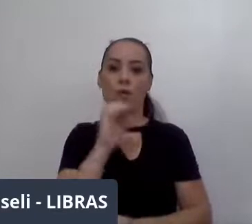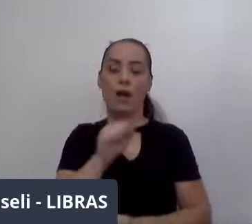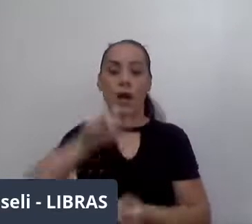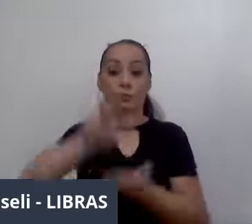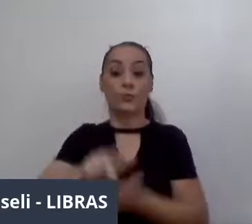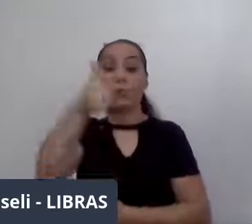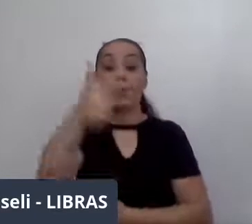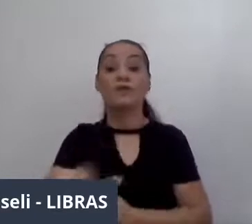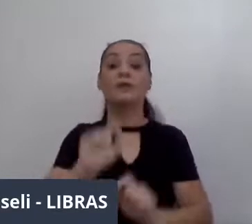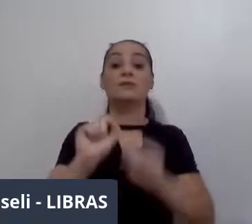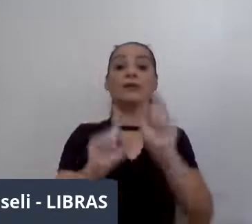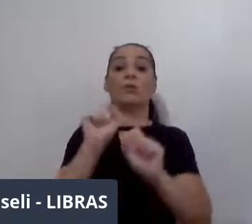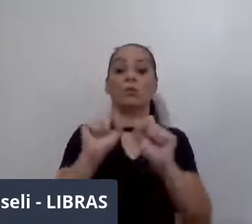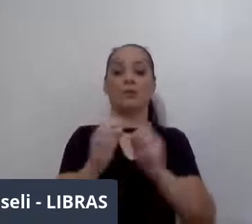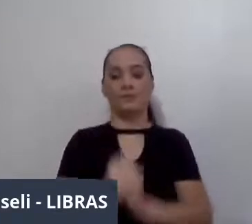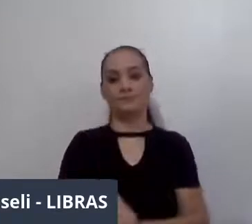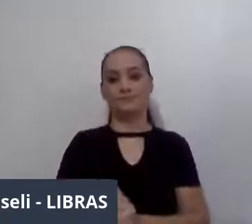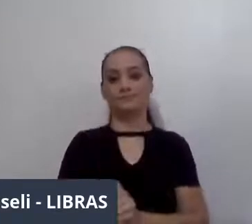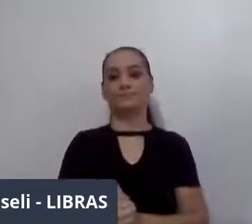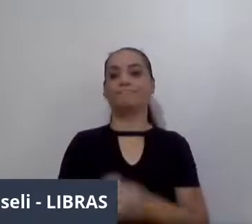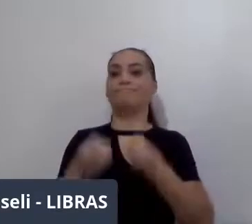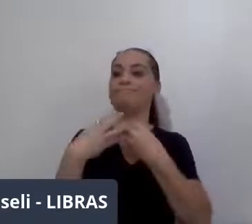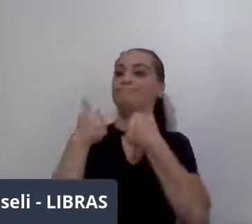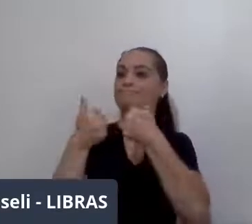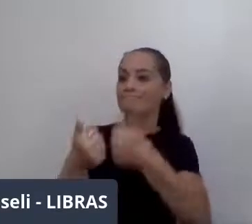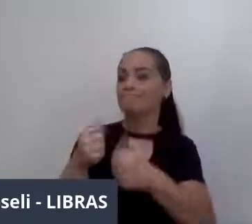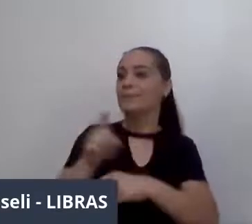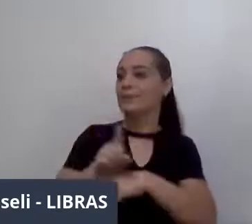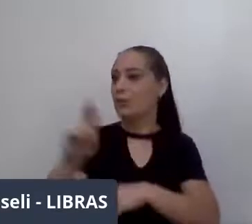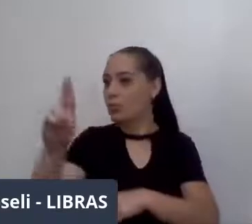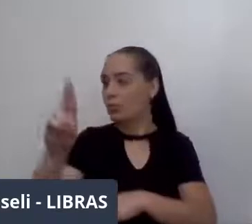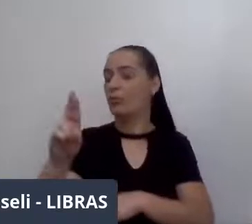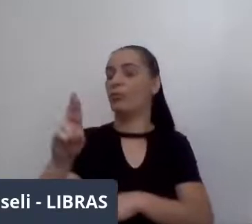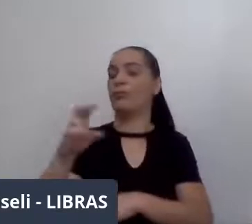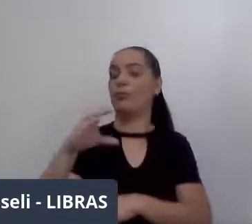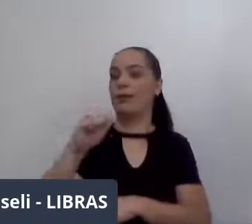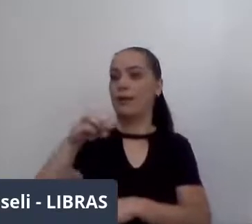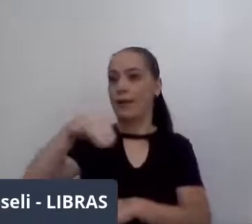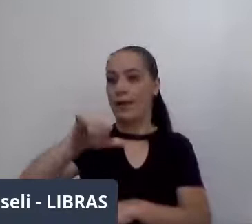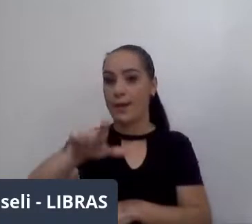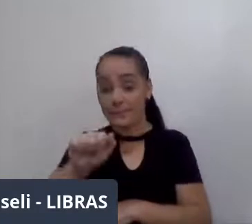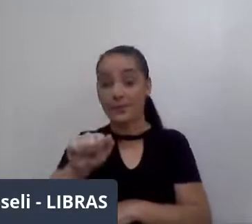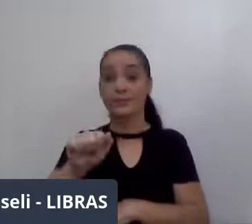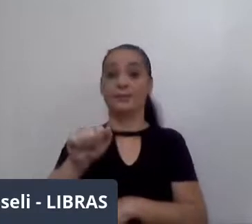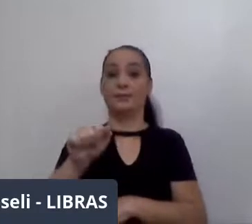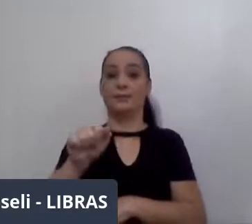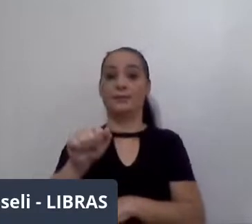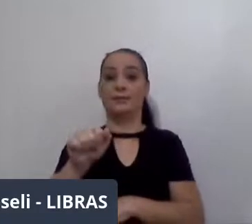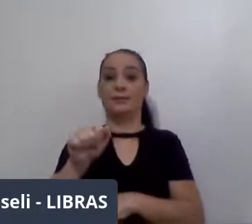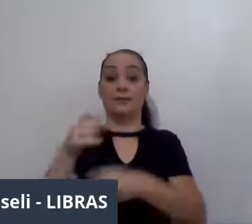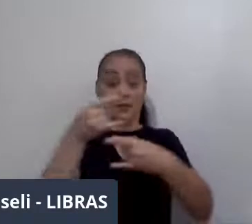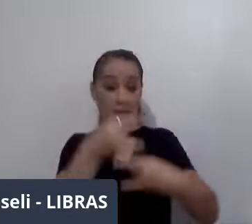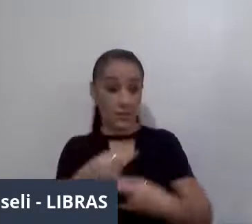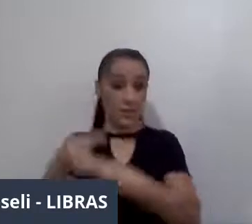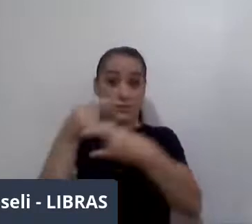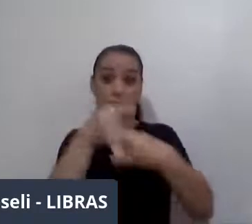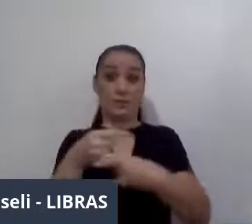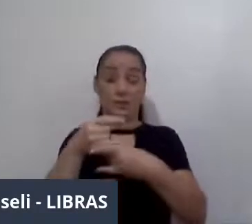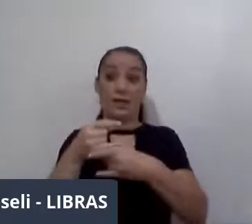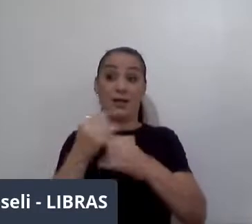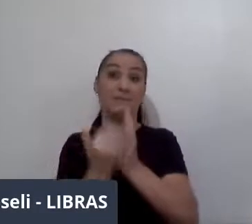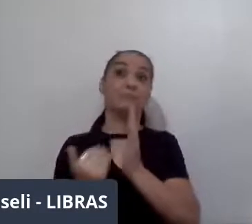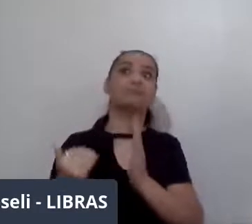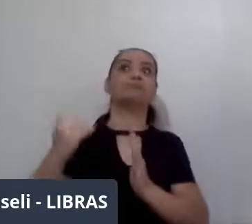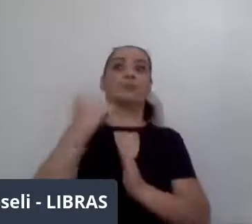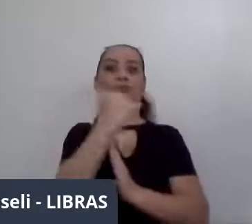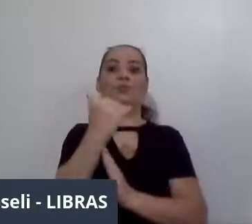revalidação. Muito bem, doutora Camila Sommerdin. Inclusive, é mais que uma live, isso é uma instrução direta. Estou escrevendo